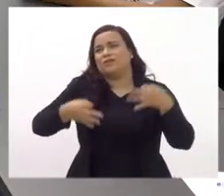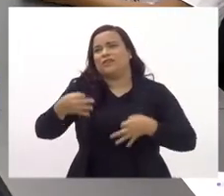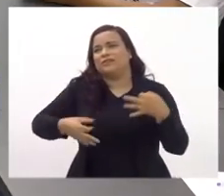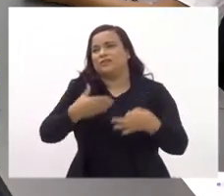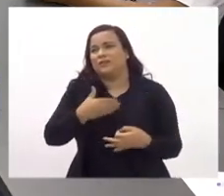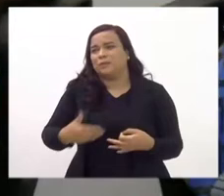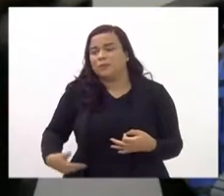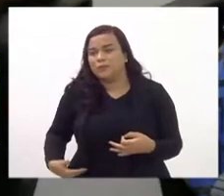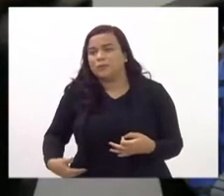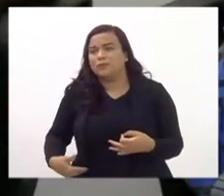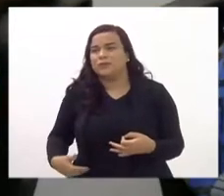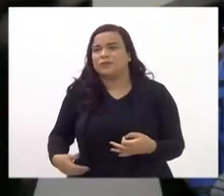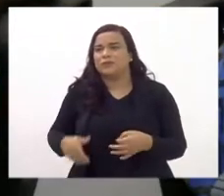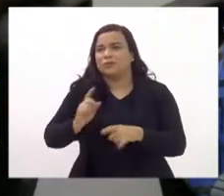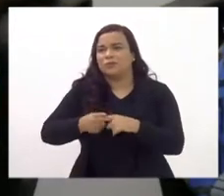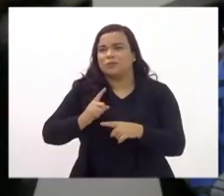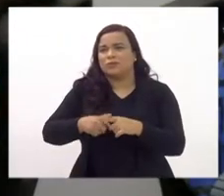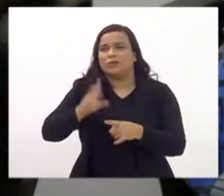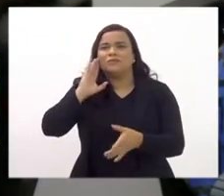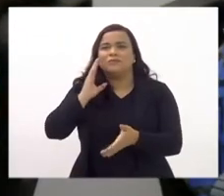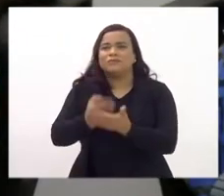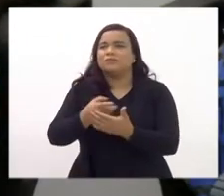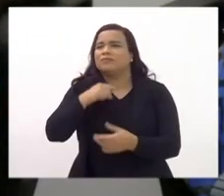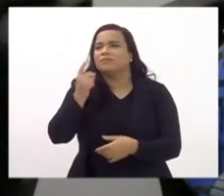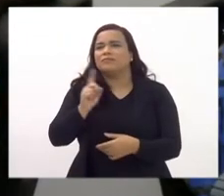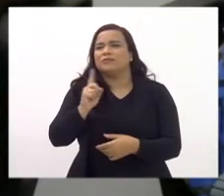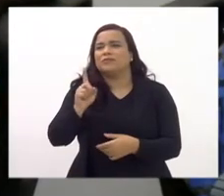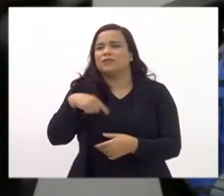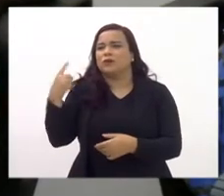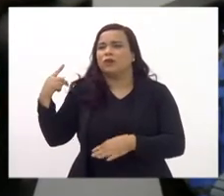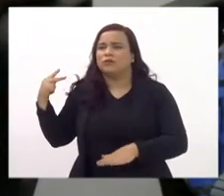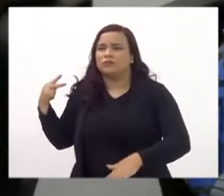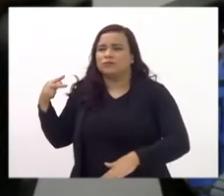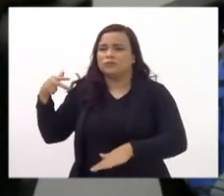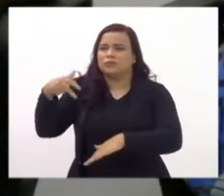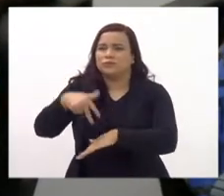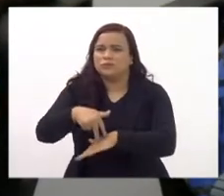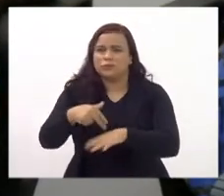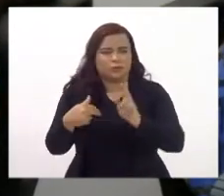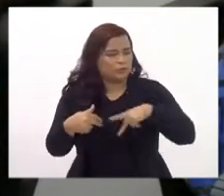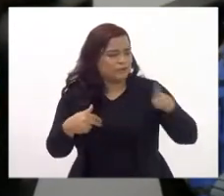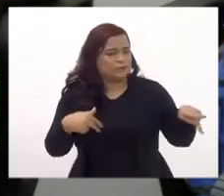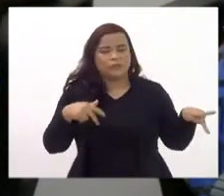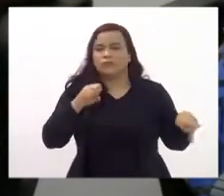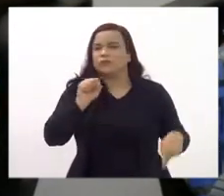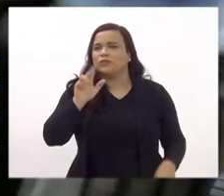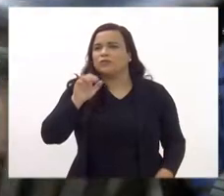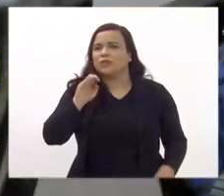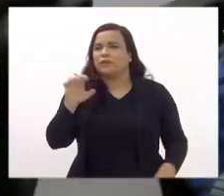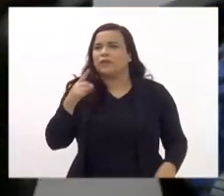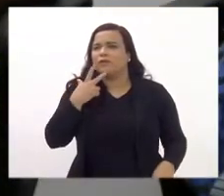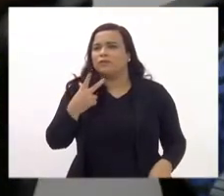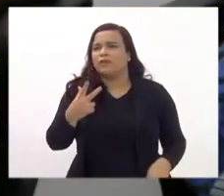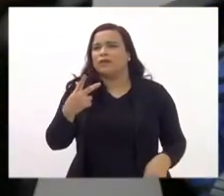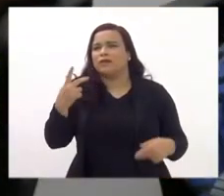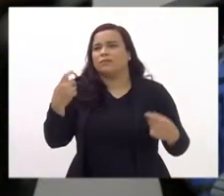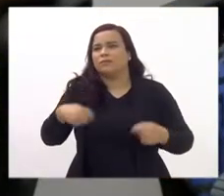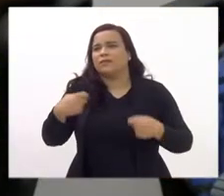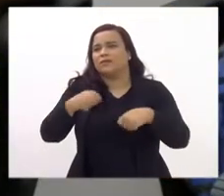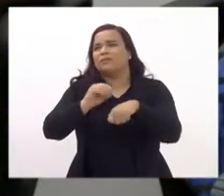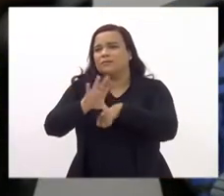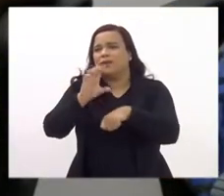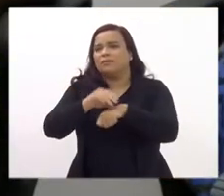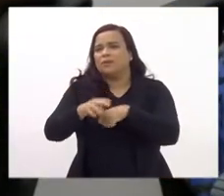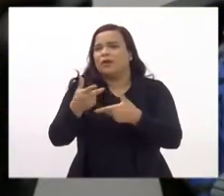pública, porque é inacreditável que a gente está vindo aqui para, como o professor Samuel já falou, ter que ressaltar o óbvio.